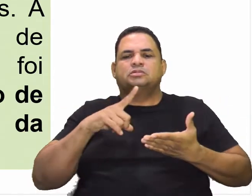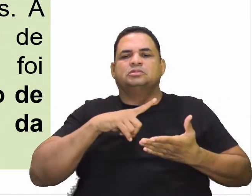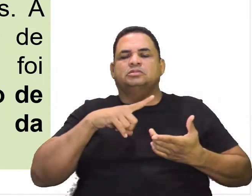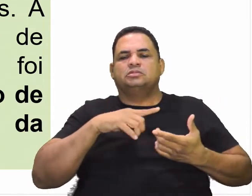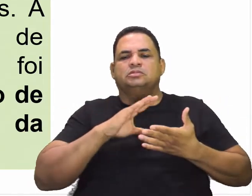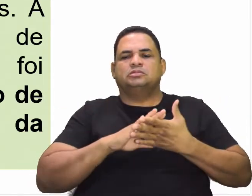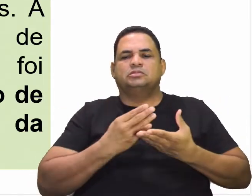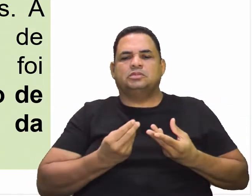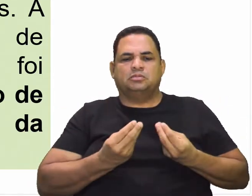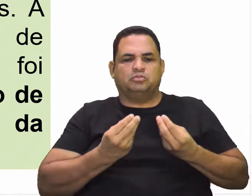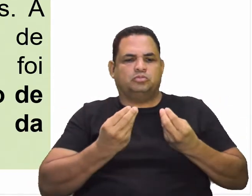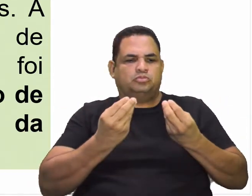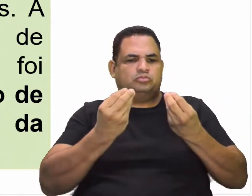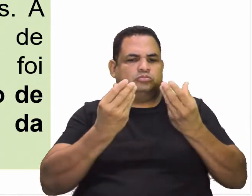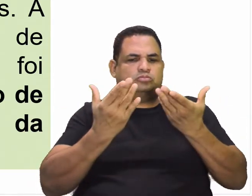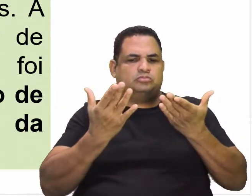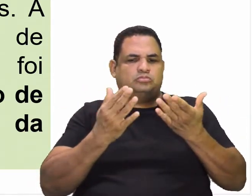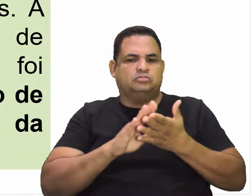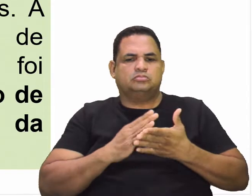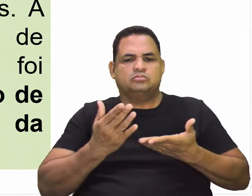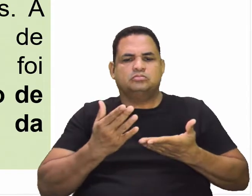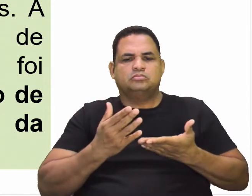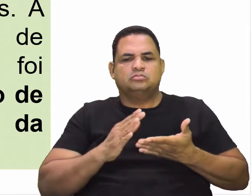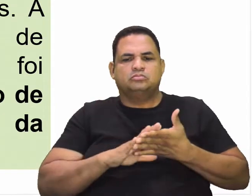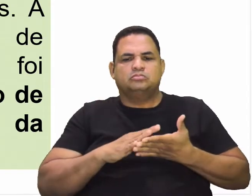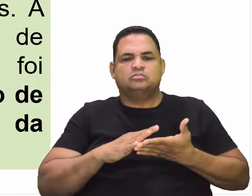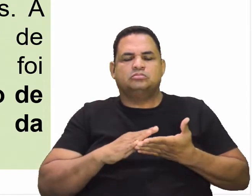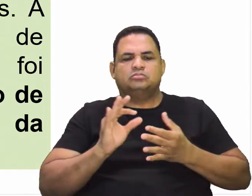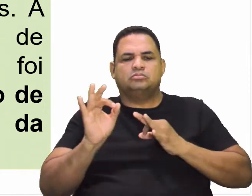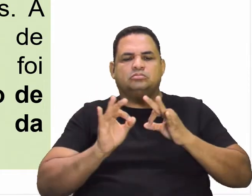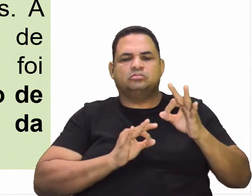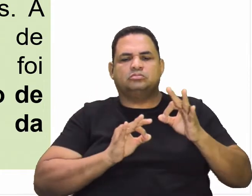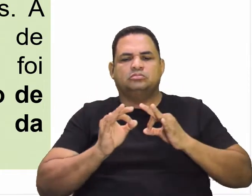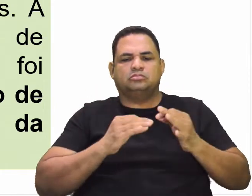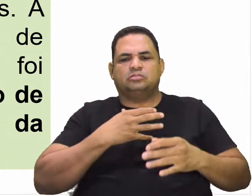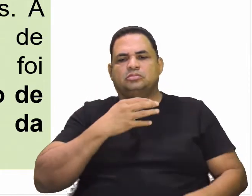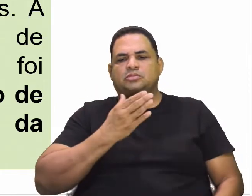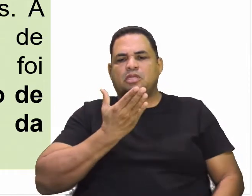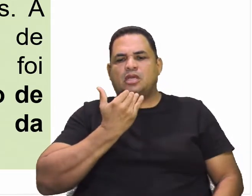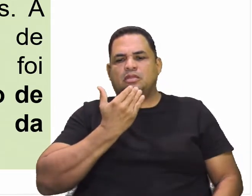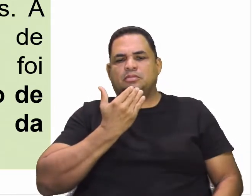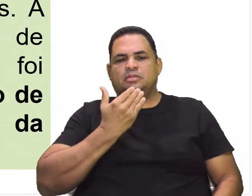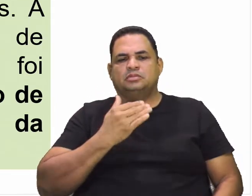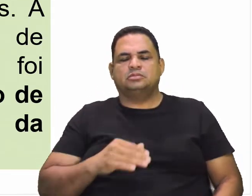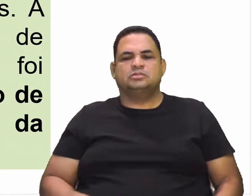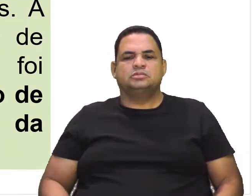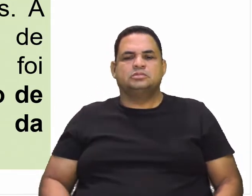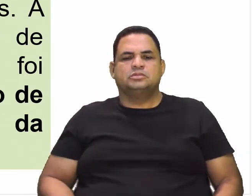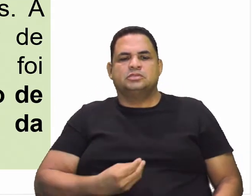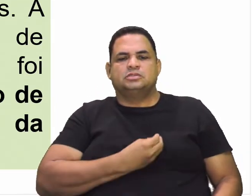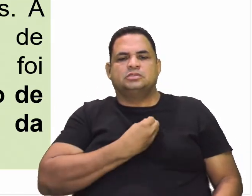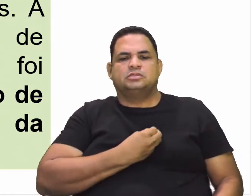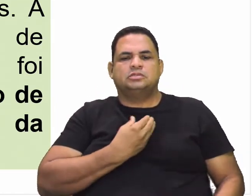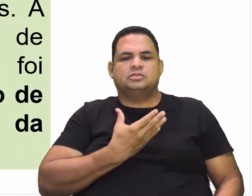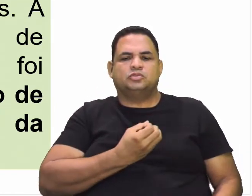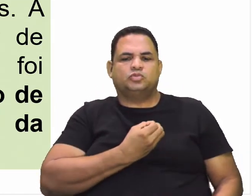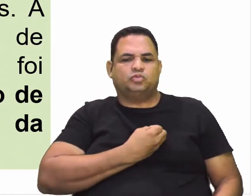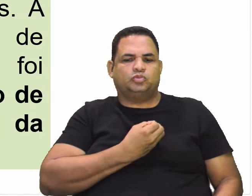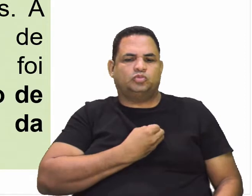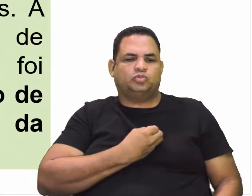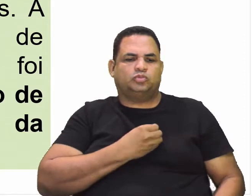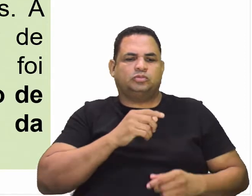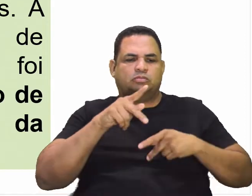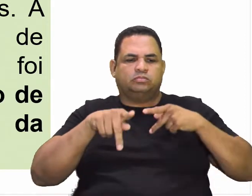pela relativa fartura e regularidade da oferta de alimentos. A convivência de um número maior de